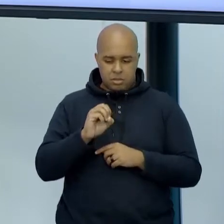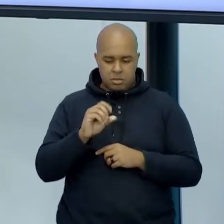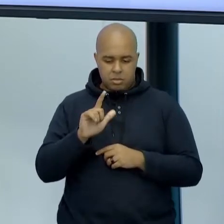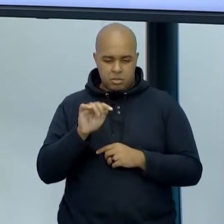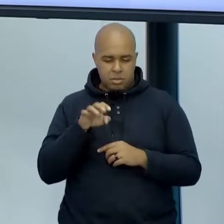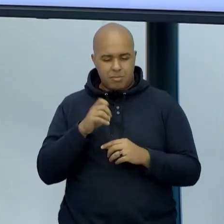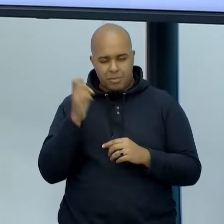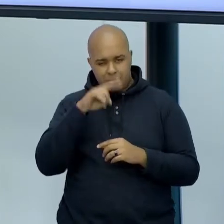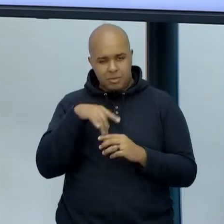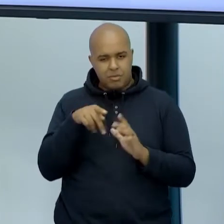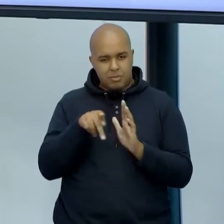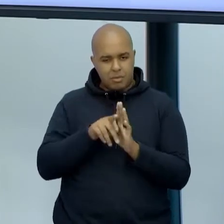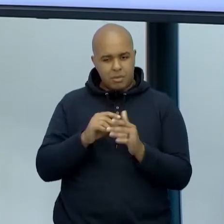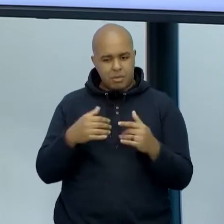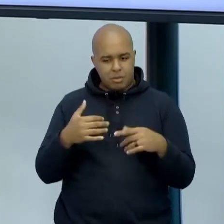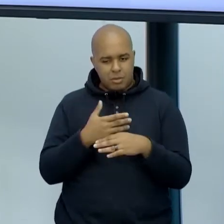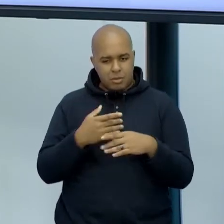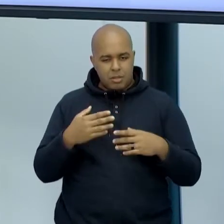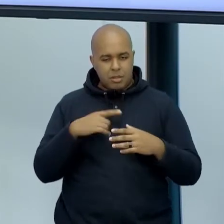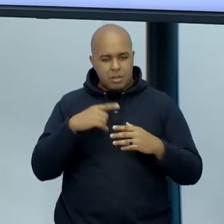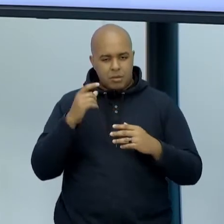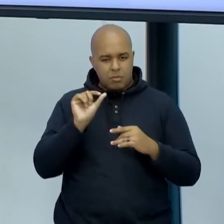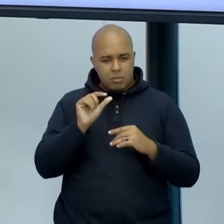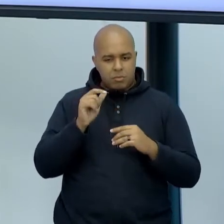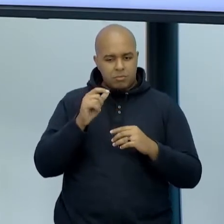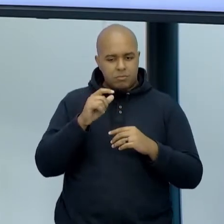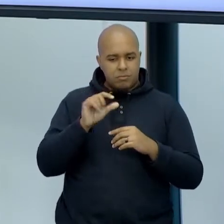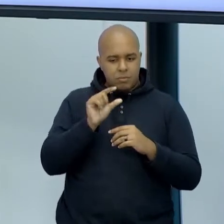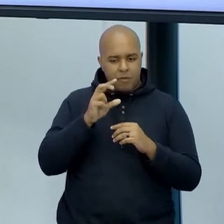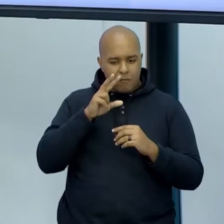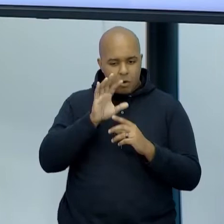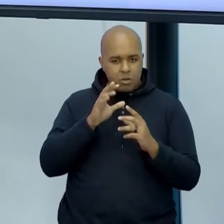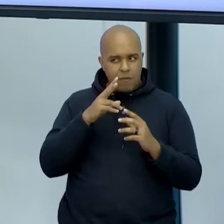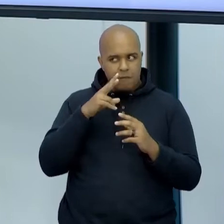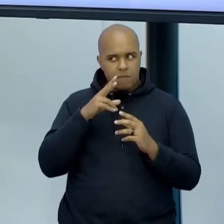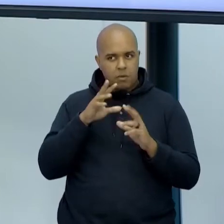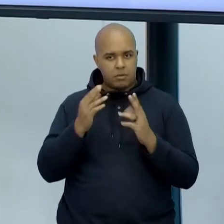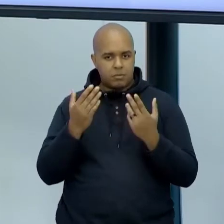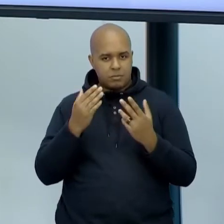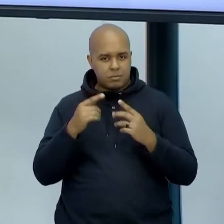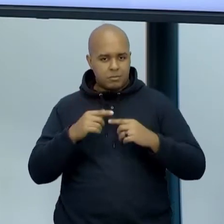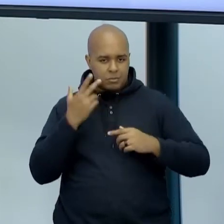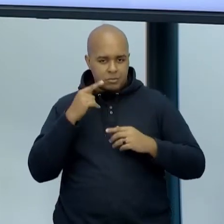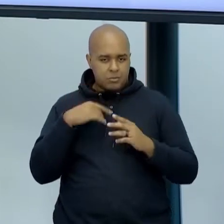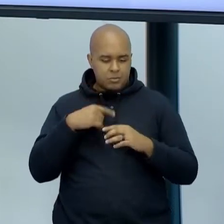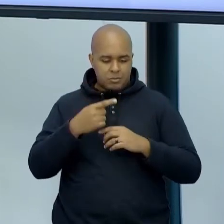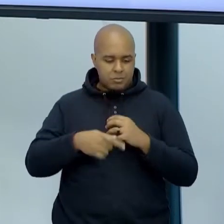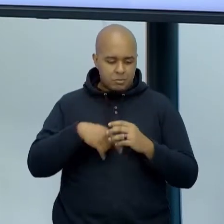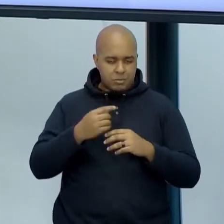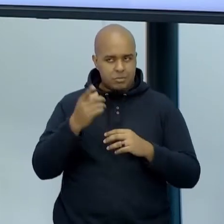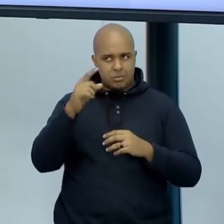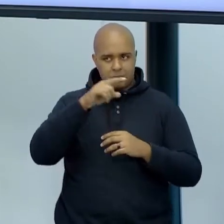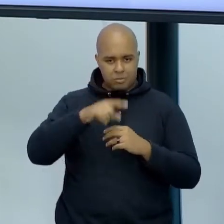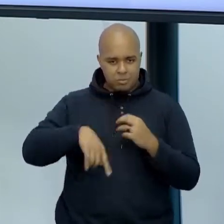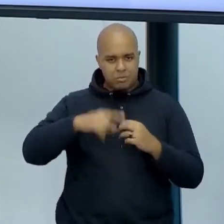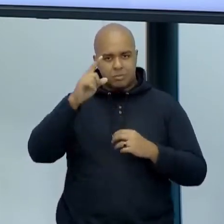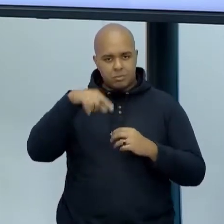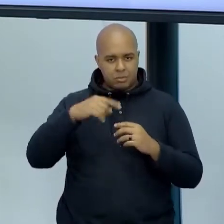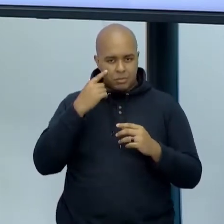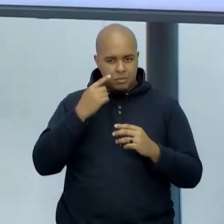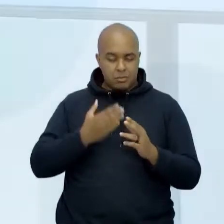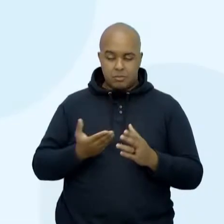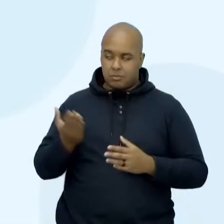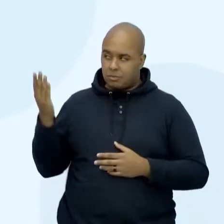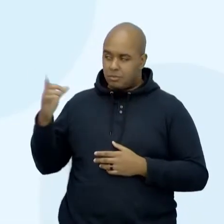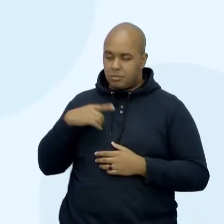mais dificuldade, quando os elétrons têm uma força mais forte com o núcleo, ele não fica andando para lá e para cá. Então, na telinha de